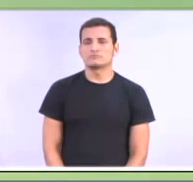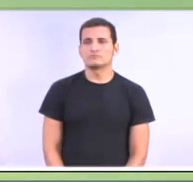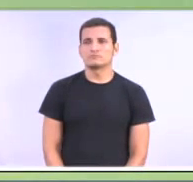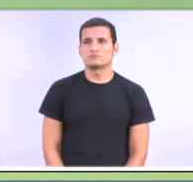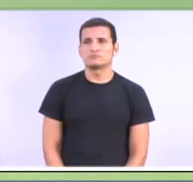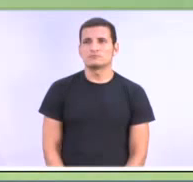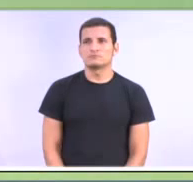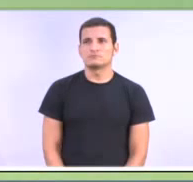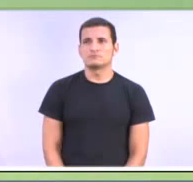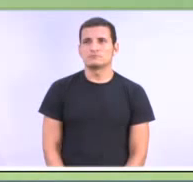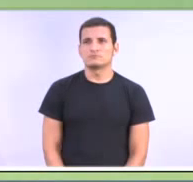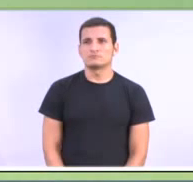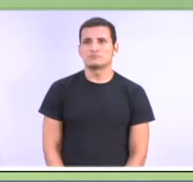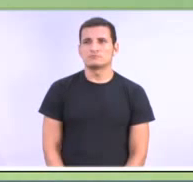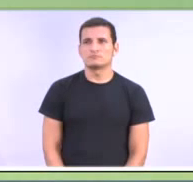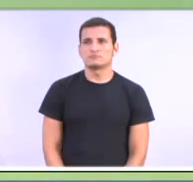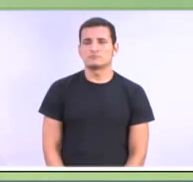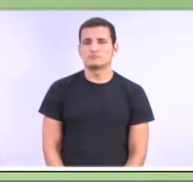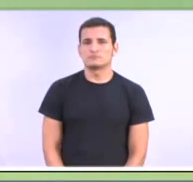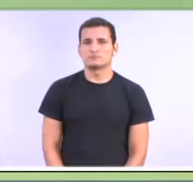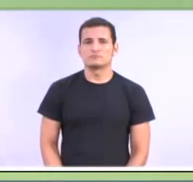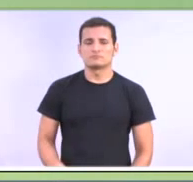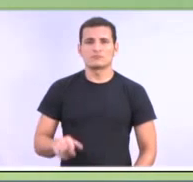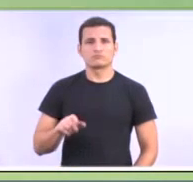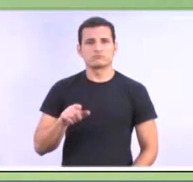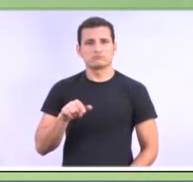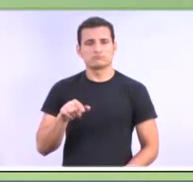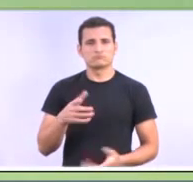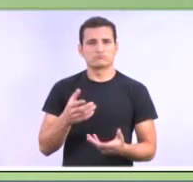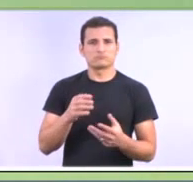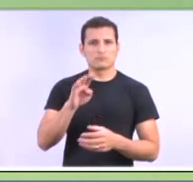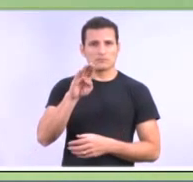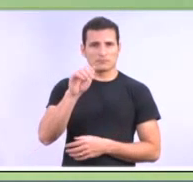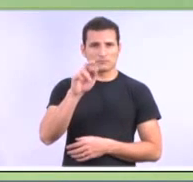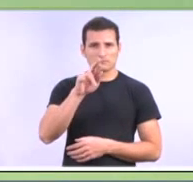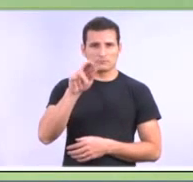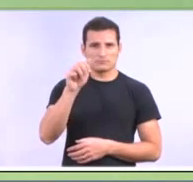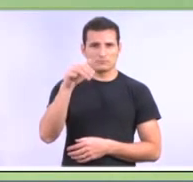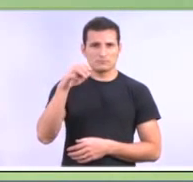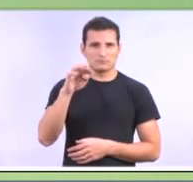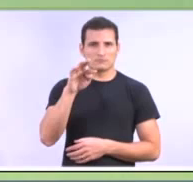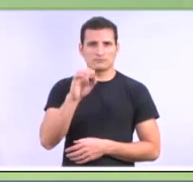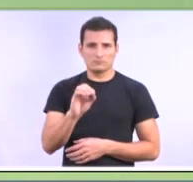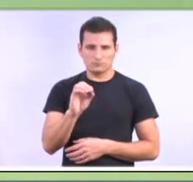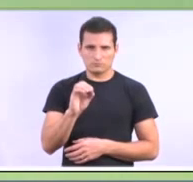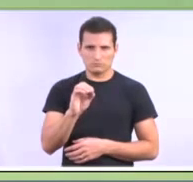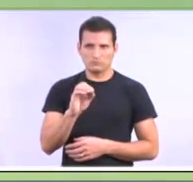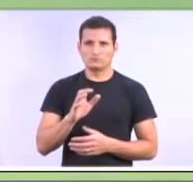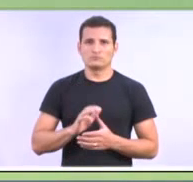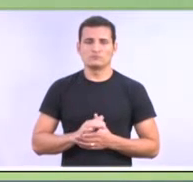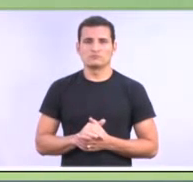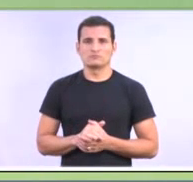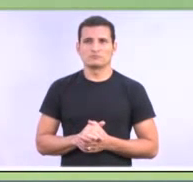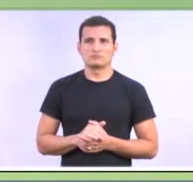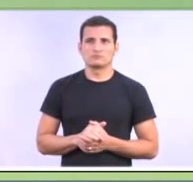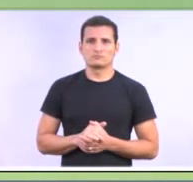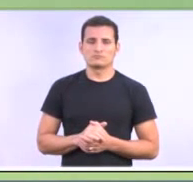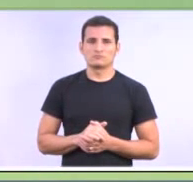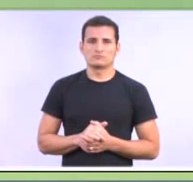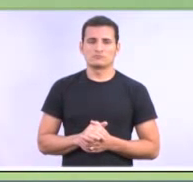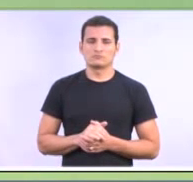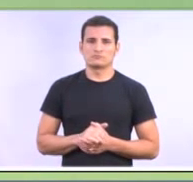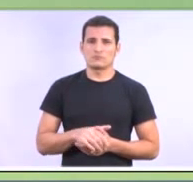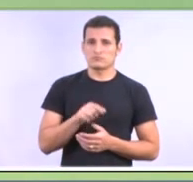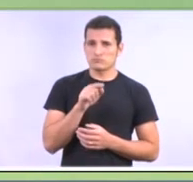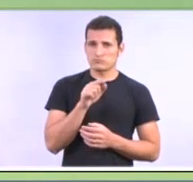Em resumo, quando é uma transmissão de barramento, é como se fosse um broadcast. Quando algum equipamento